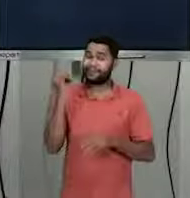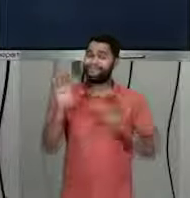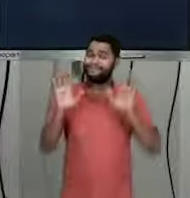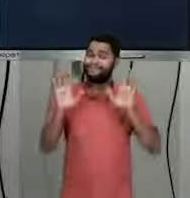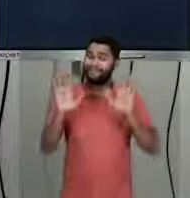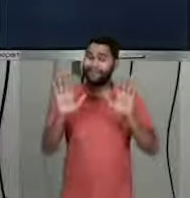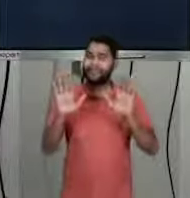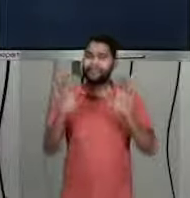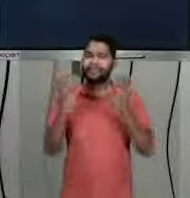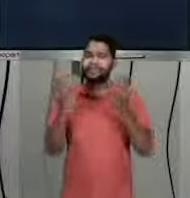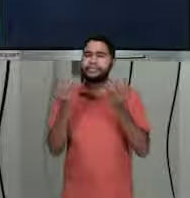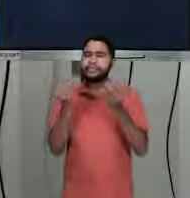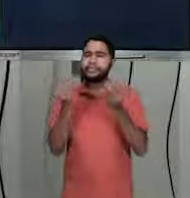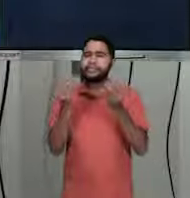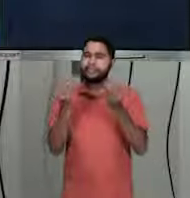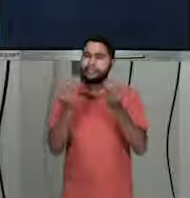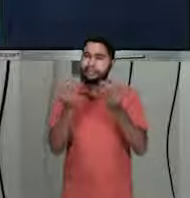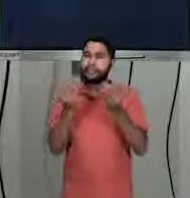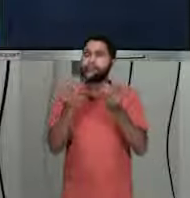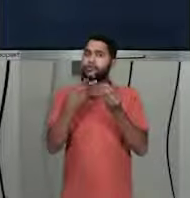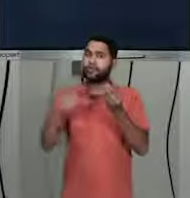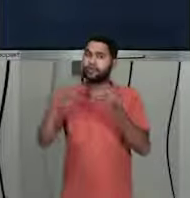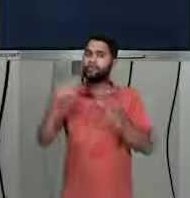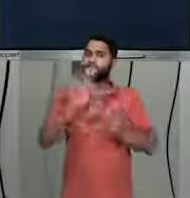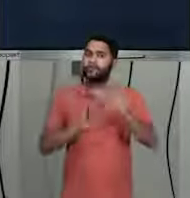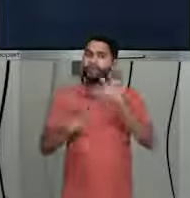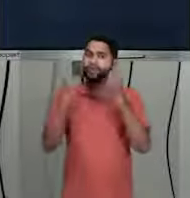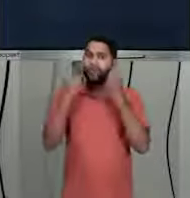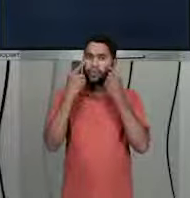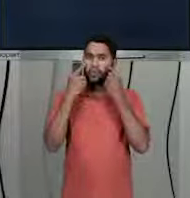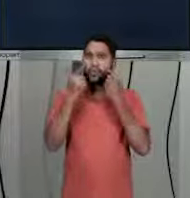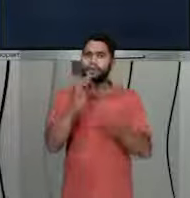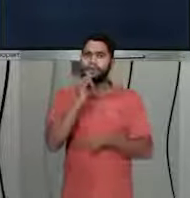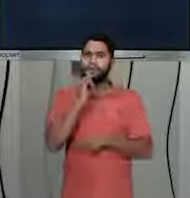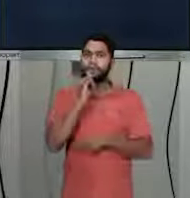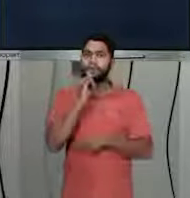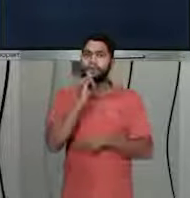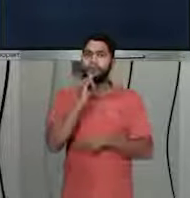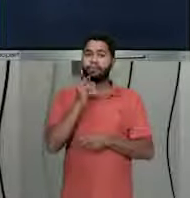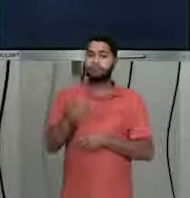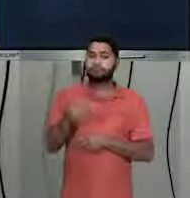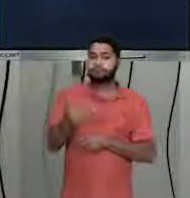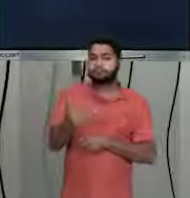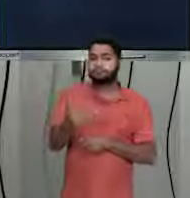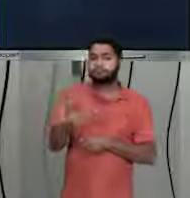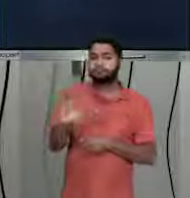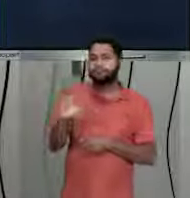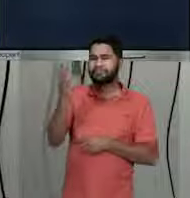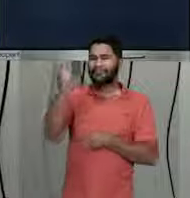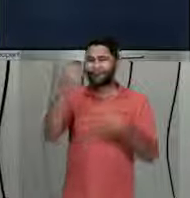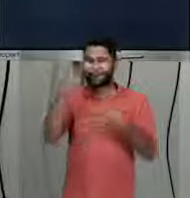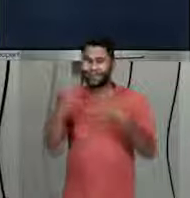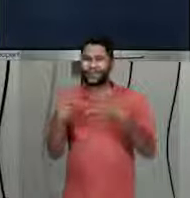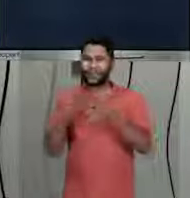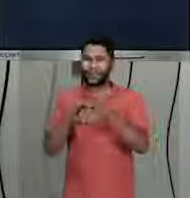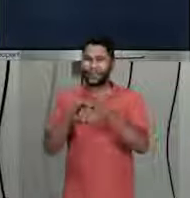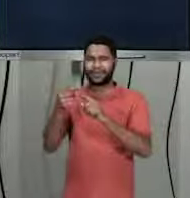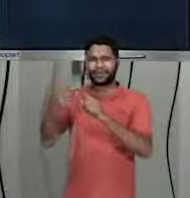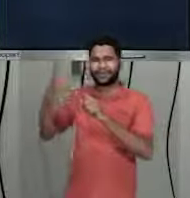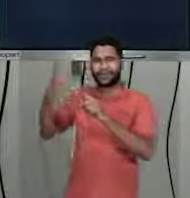são super delicados, que nós devemos cuidar deles, que se tivermos uma predisposição referente às patologias que eu